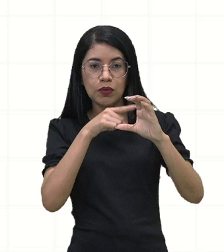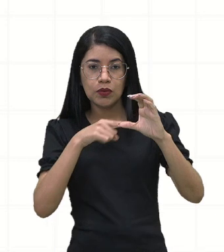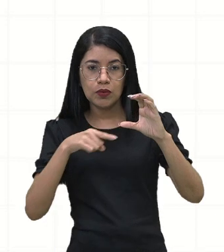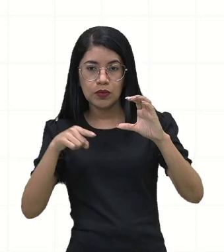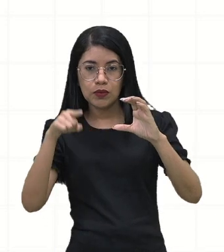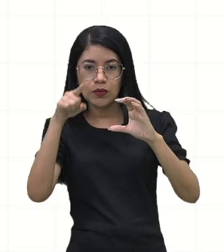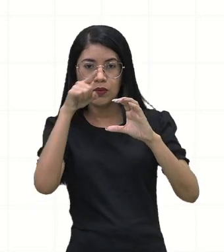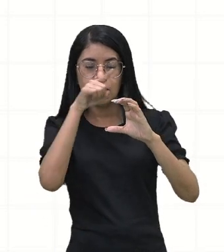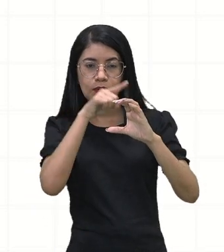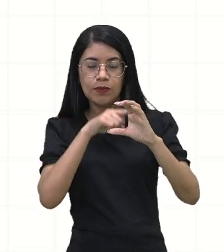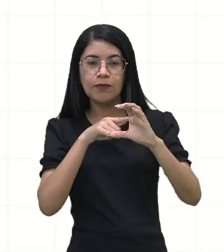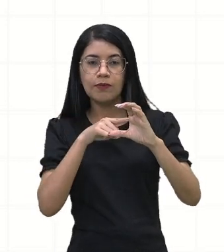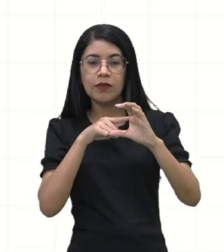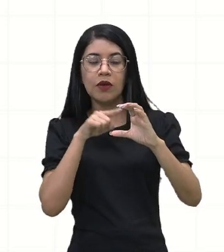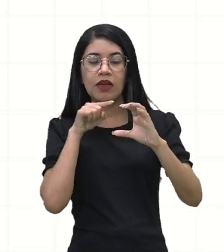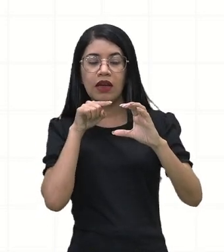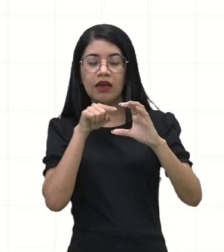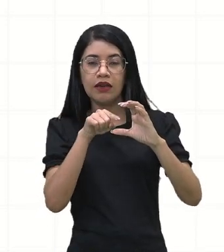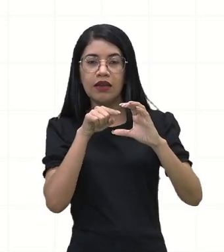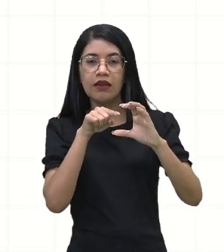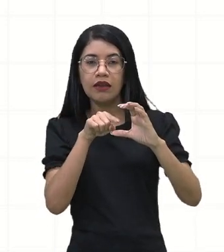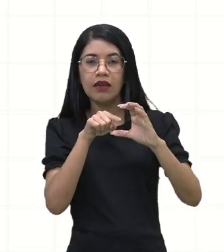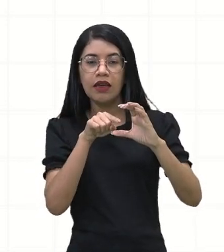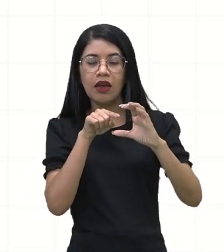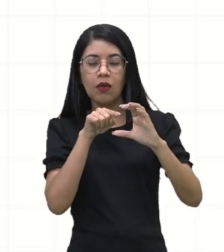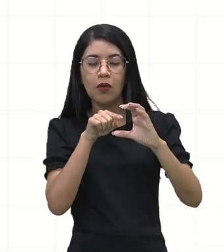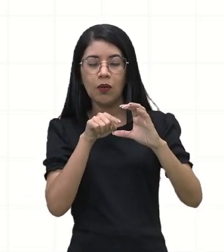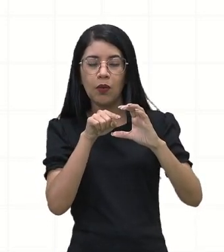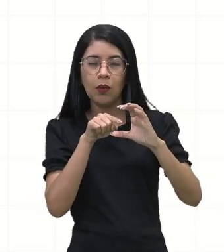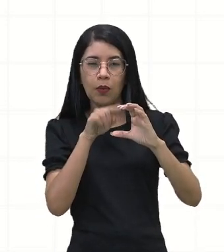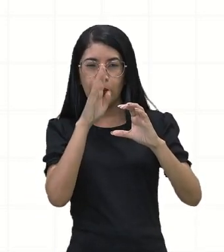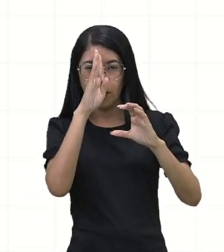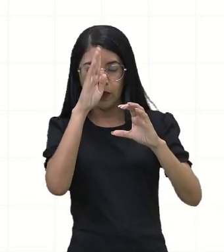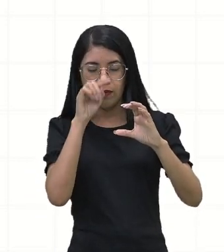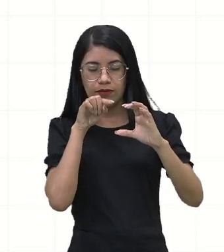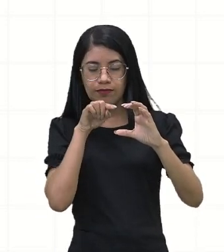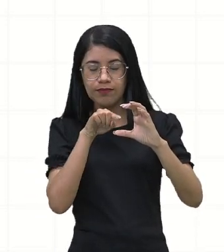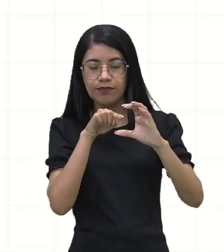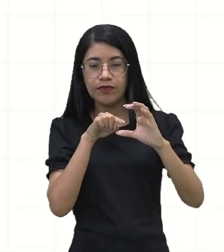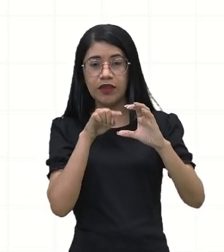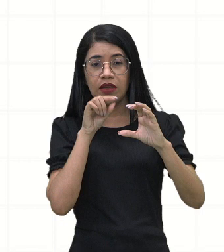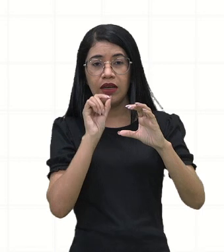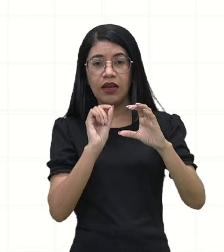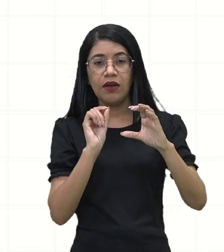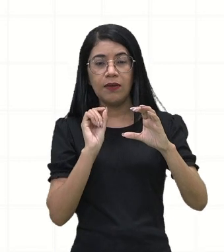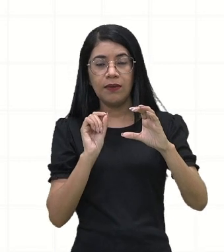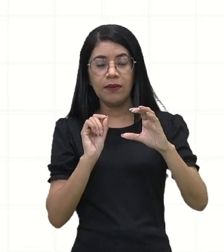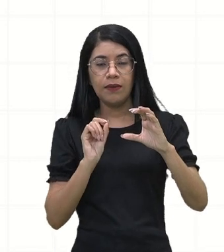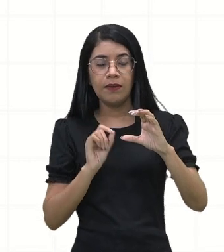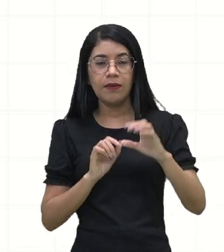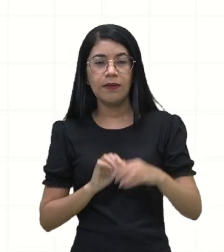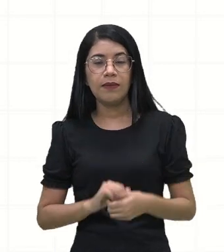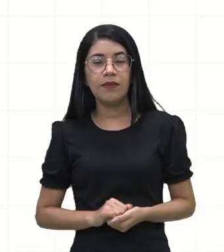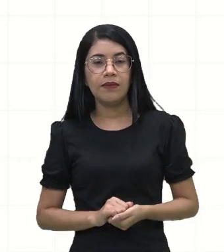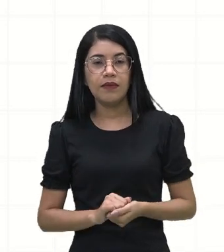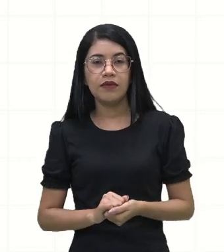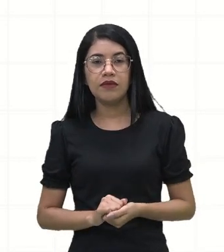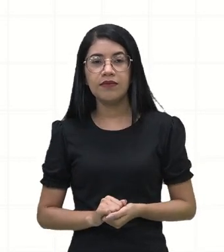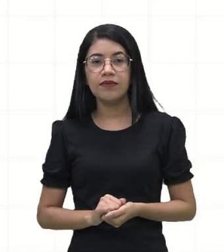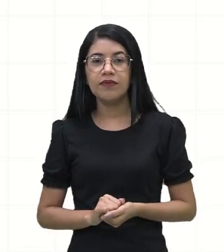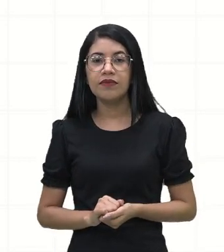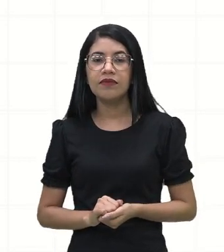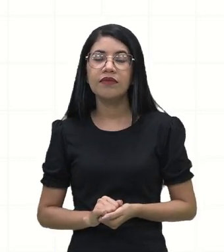tá? Nós vamos aqui considerar esse ponto centro desse círculo. Quando eu pego, né,